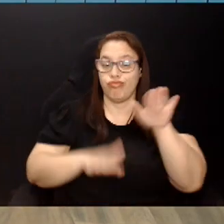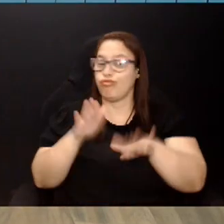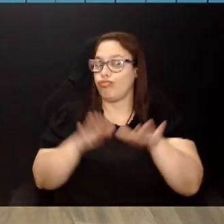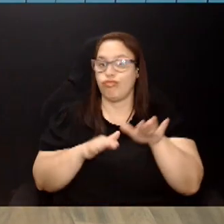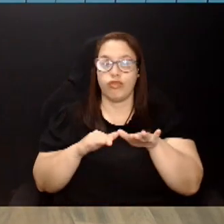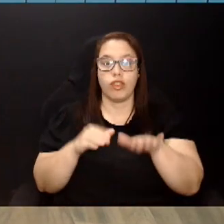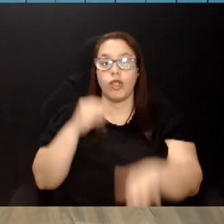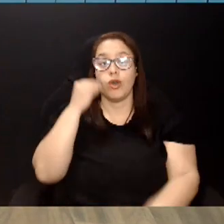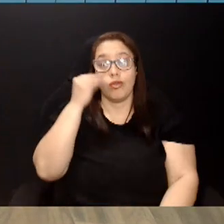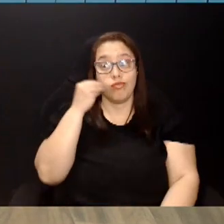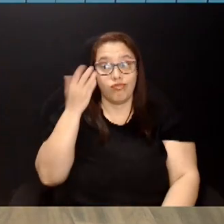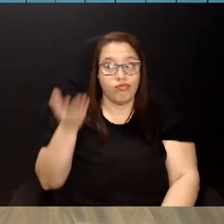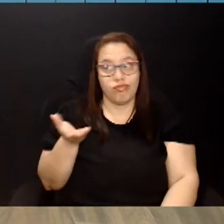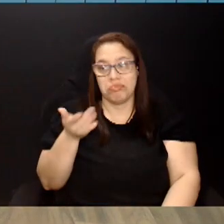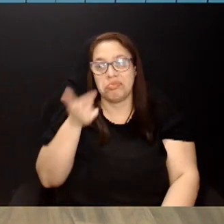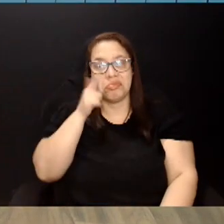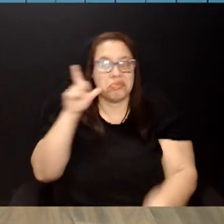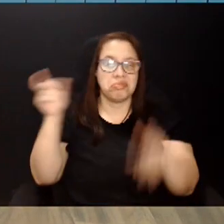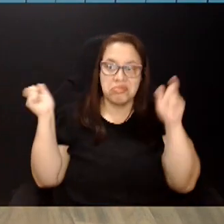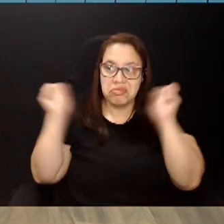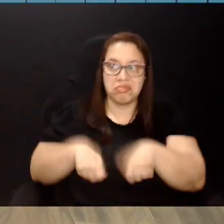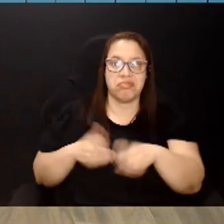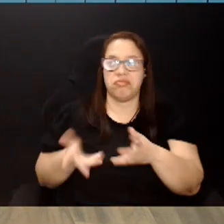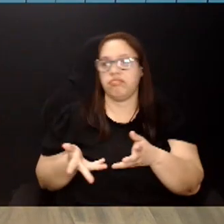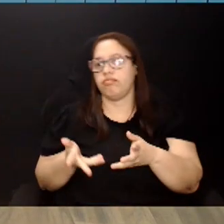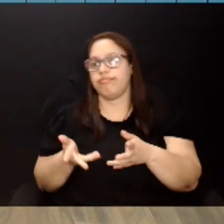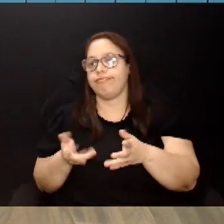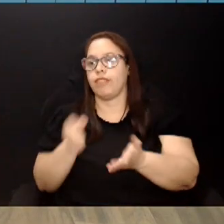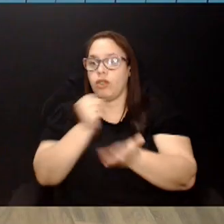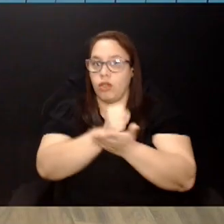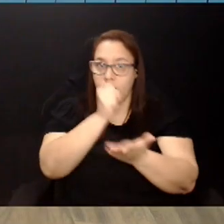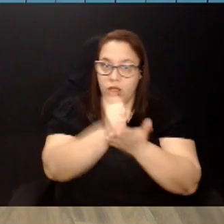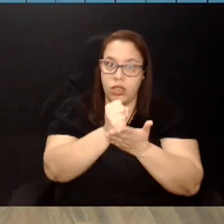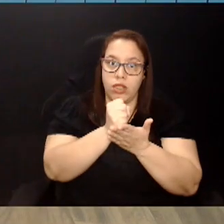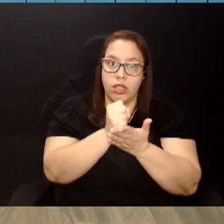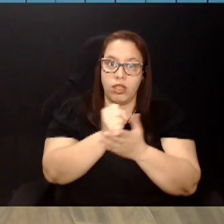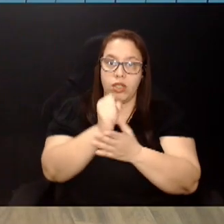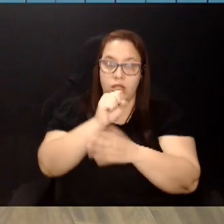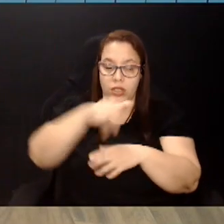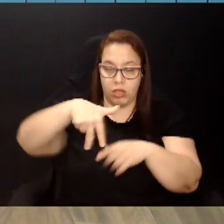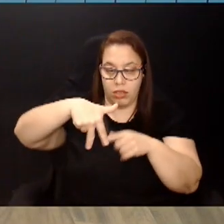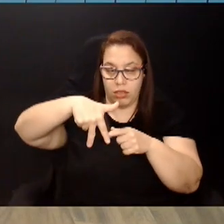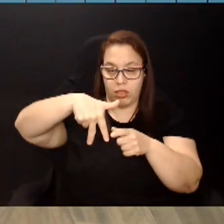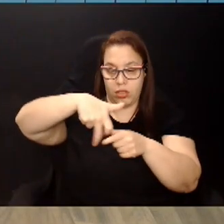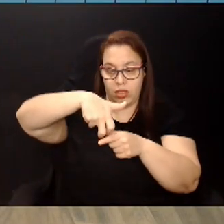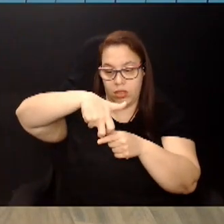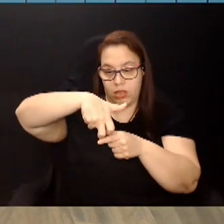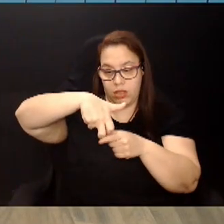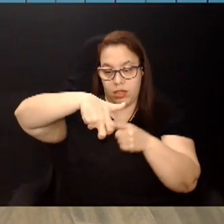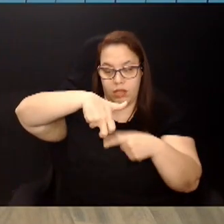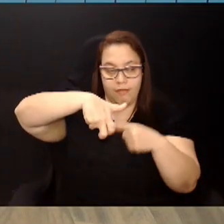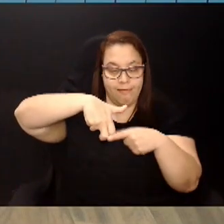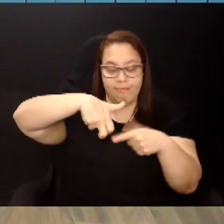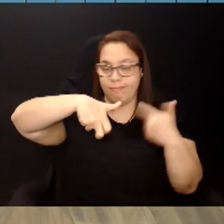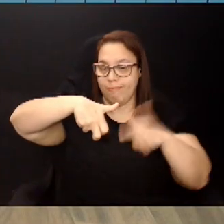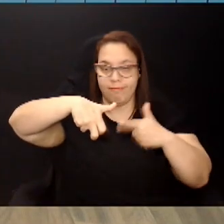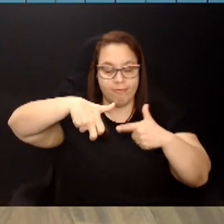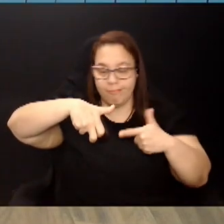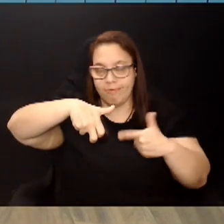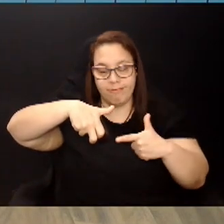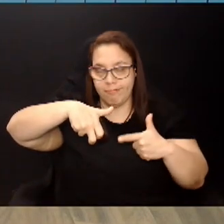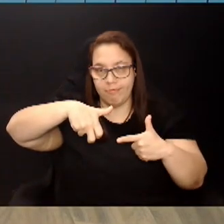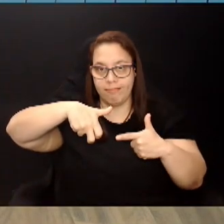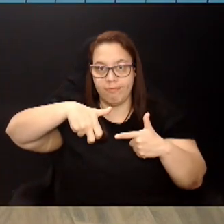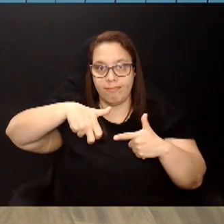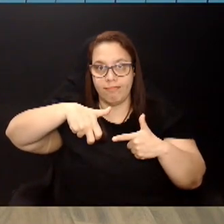especificidade, da capacidade dela. Entre contratar alguém amputada de 2 pernas e que de repente não tem